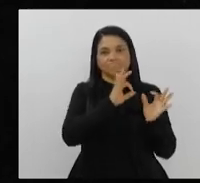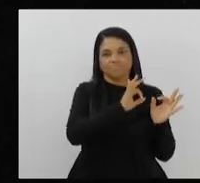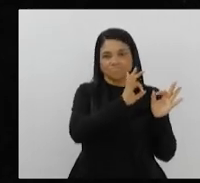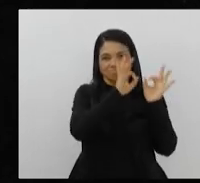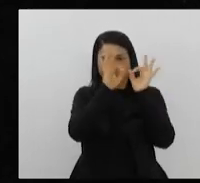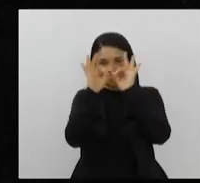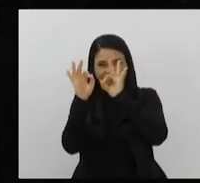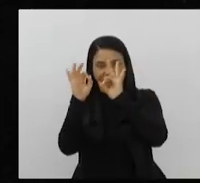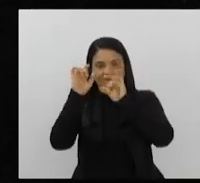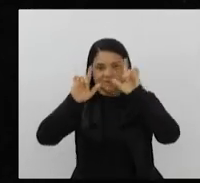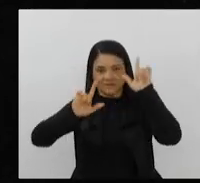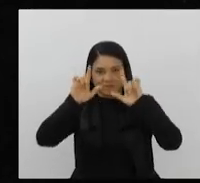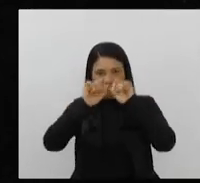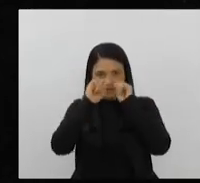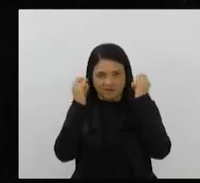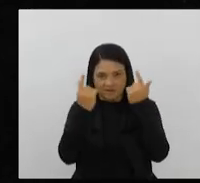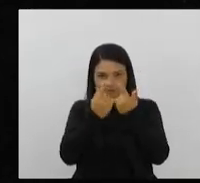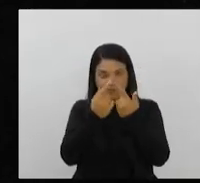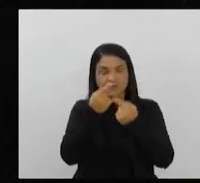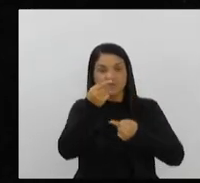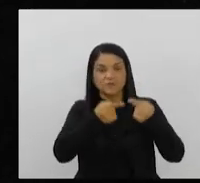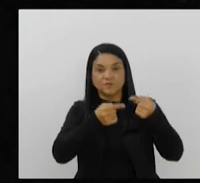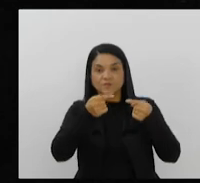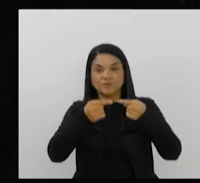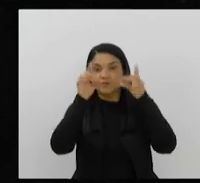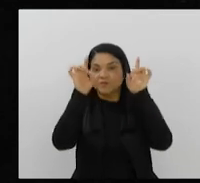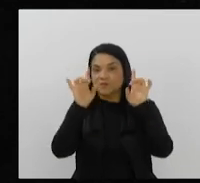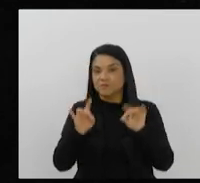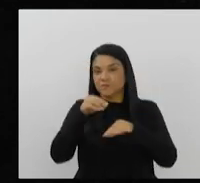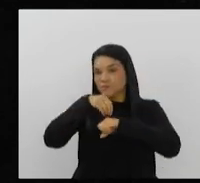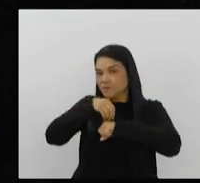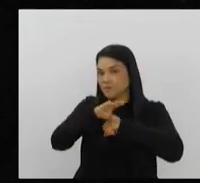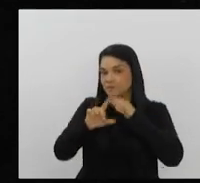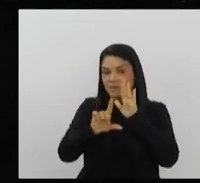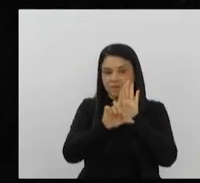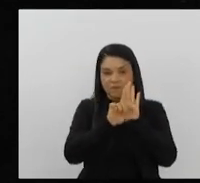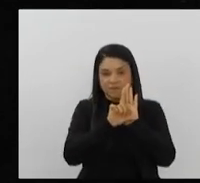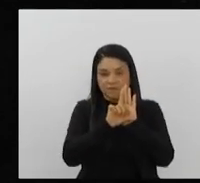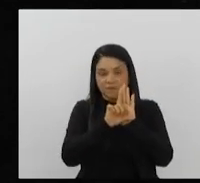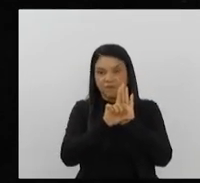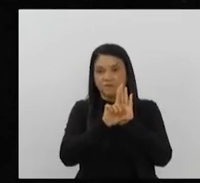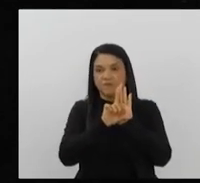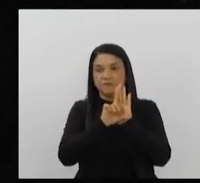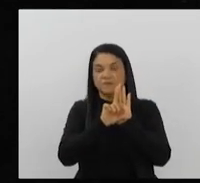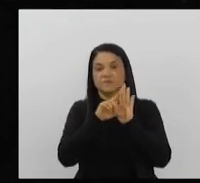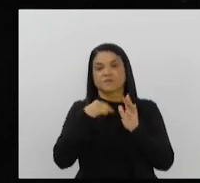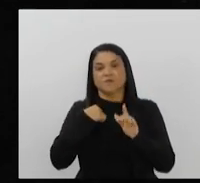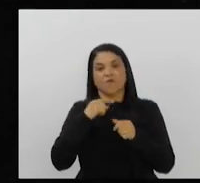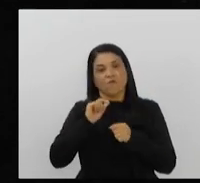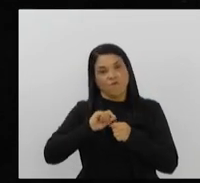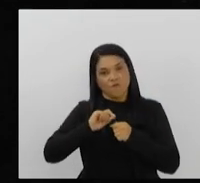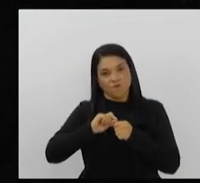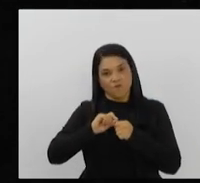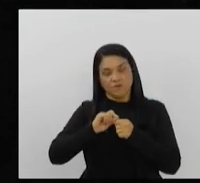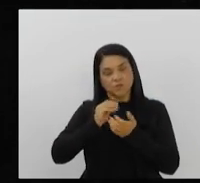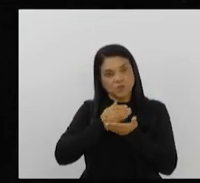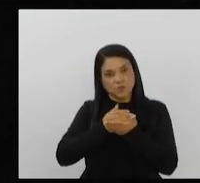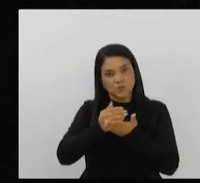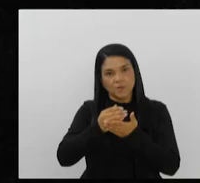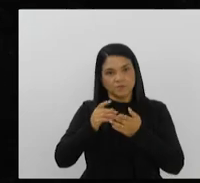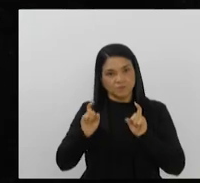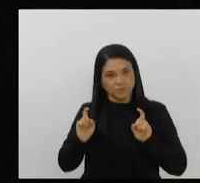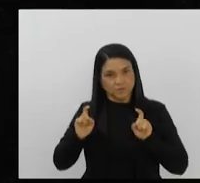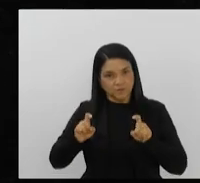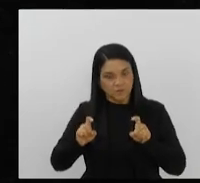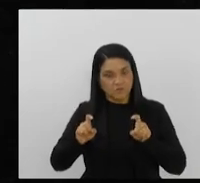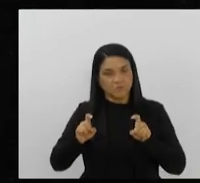TV Alert, para discutir especialmente a indicação legislativa que fiz no início da minha legislatura,